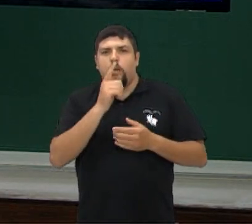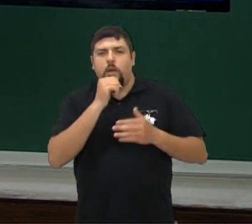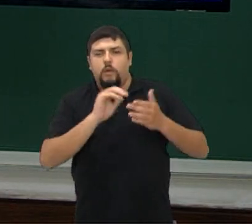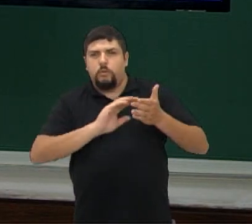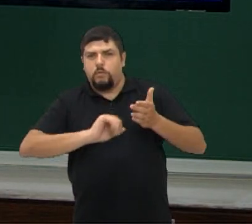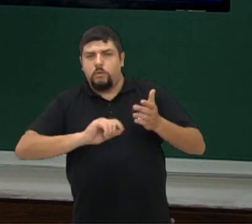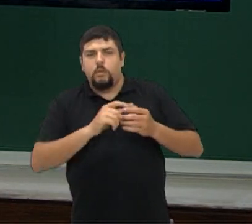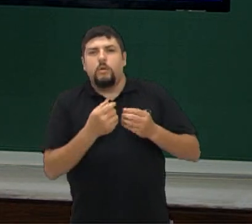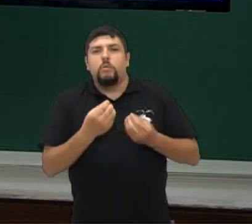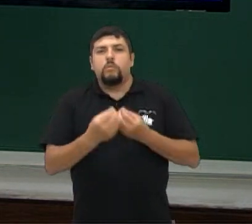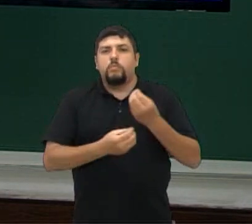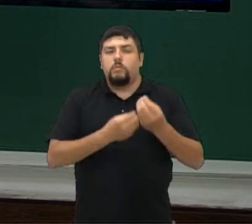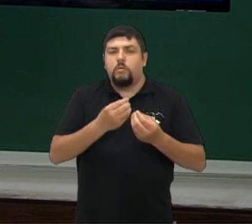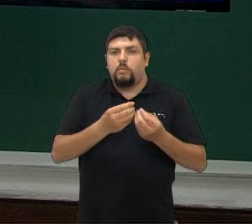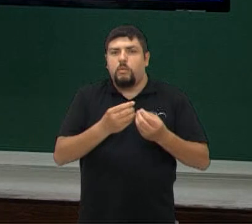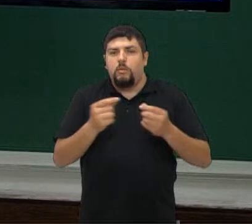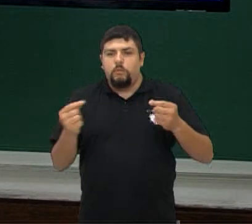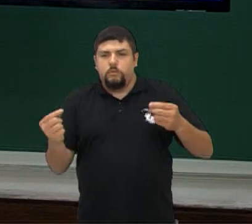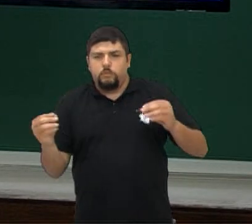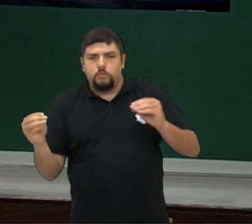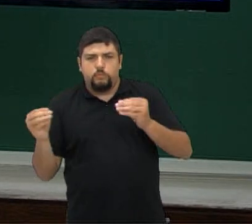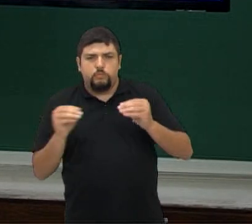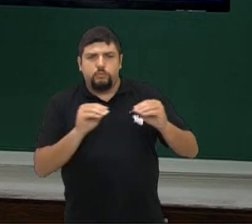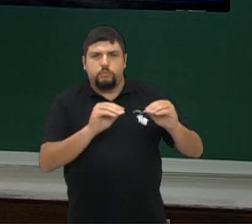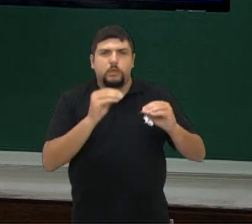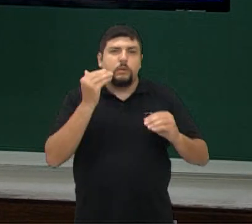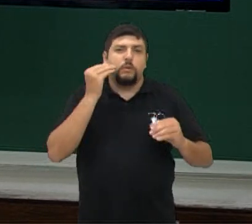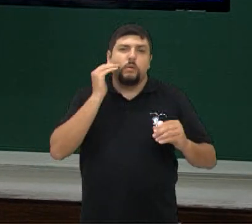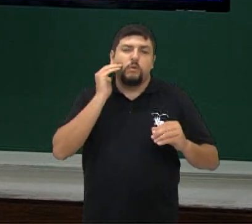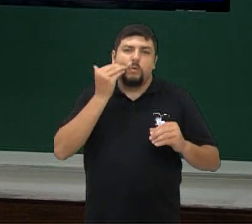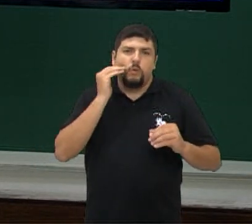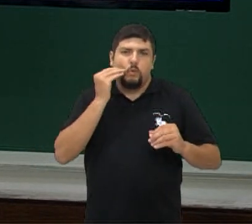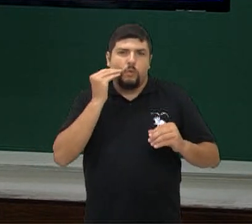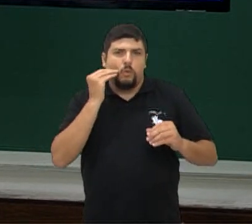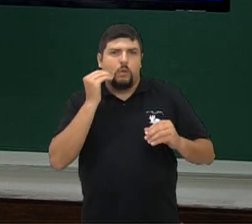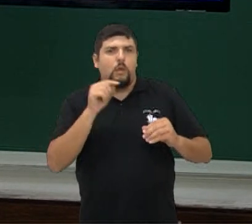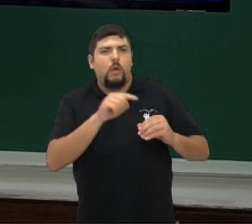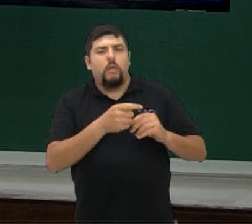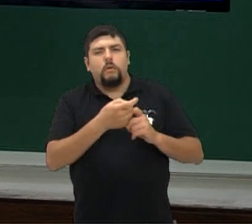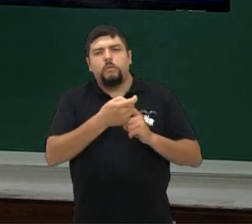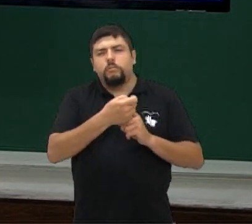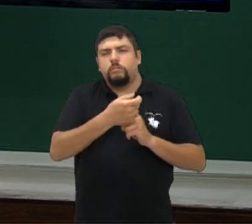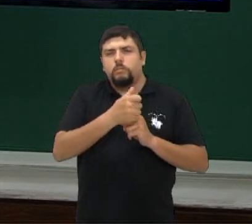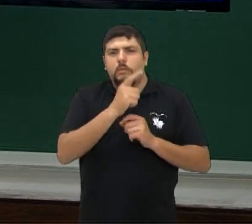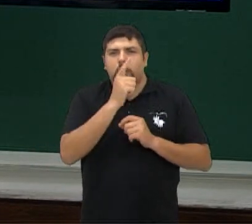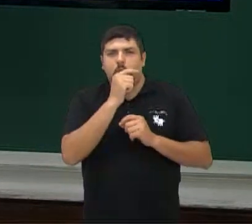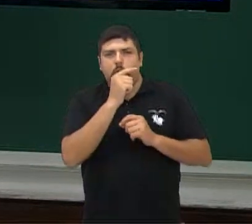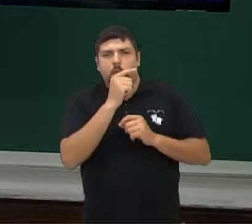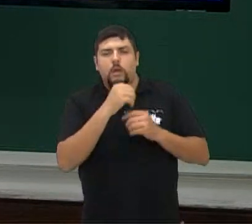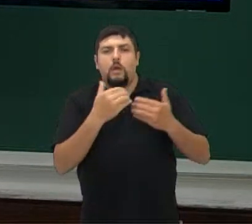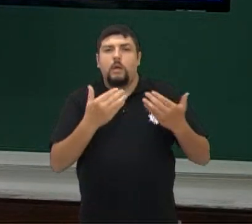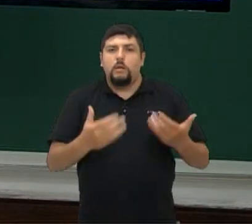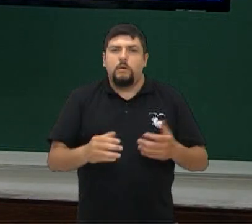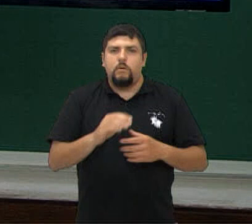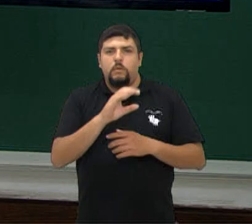me desloco lá para o lado rosa, para que o sistema fique com menos água. Então, o